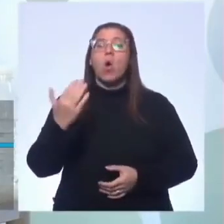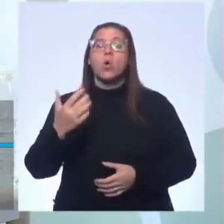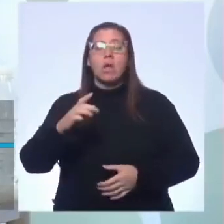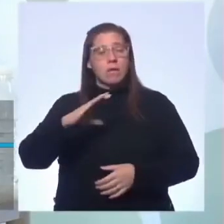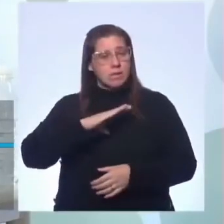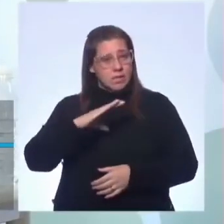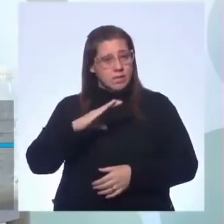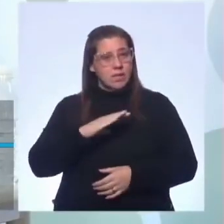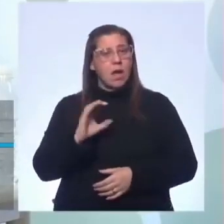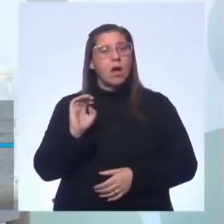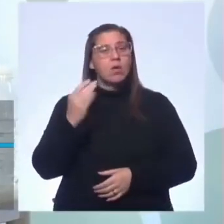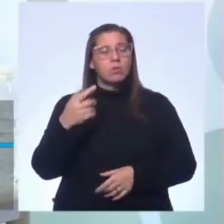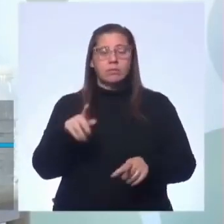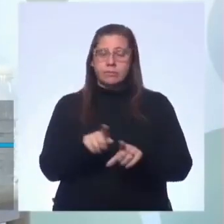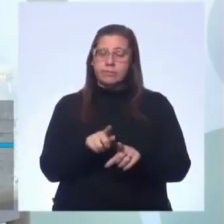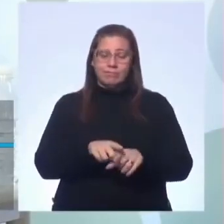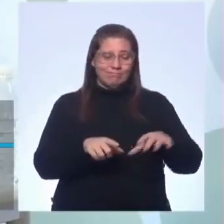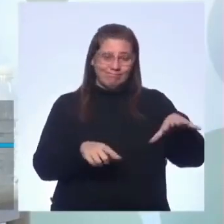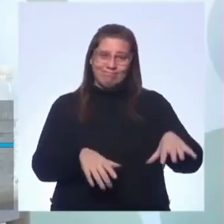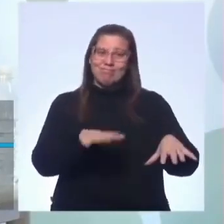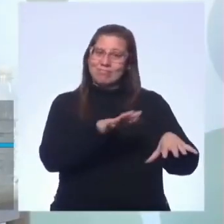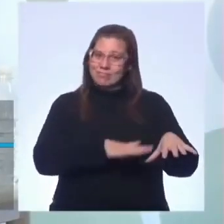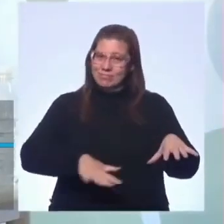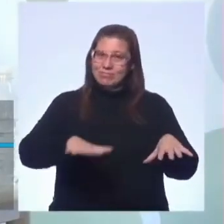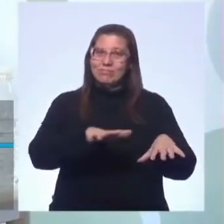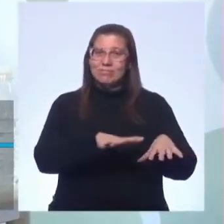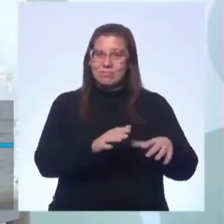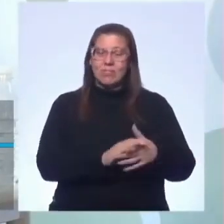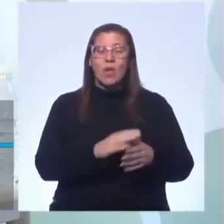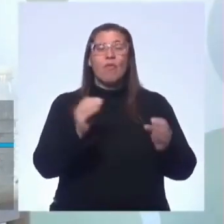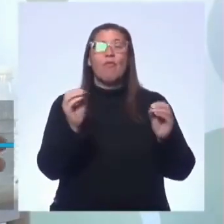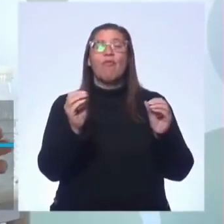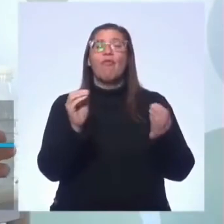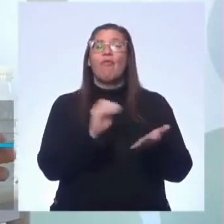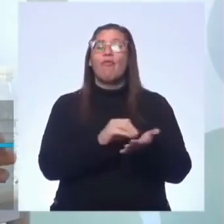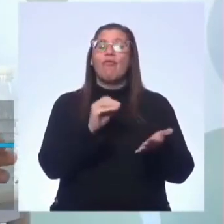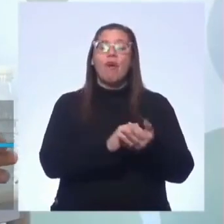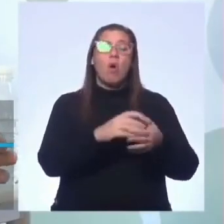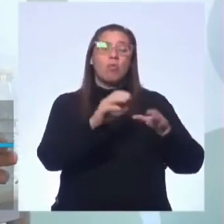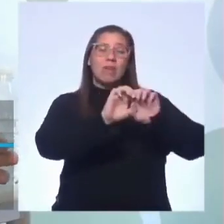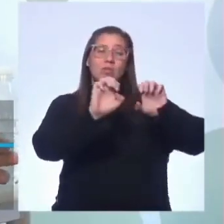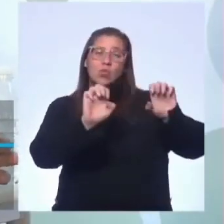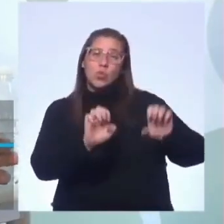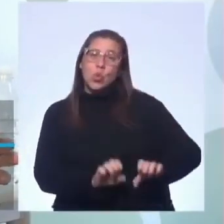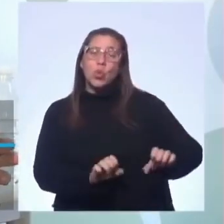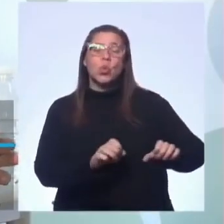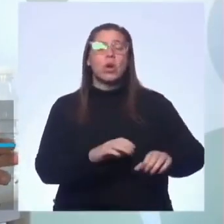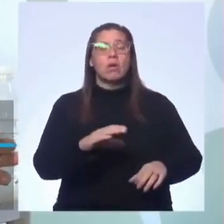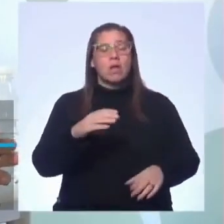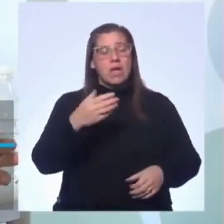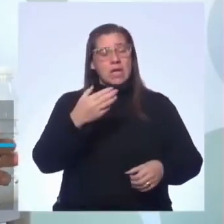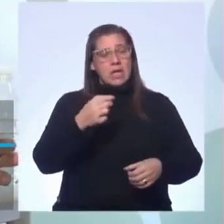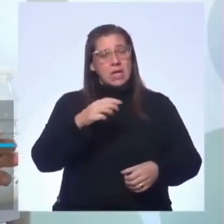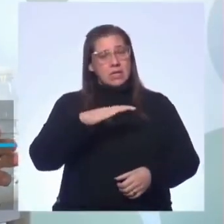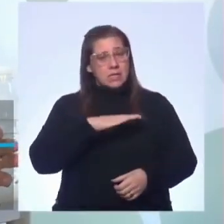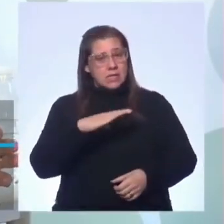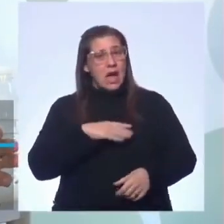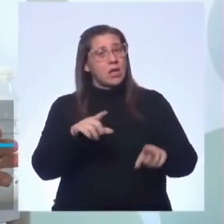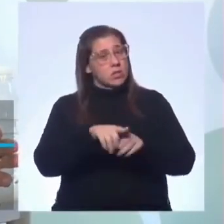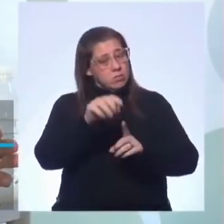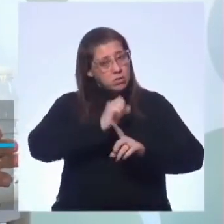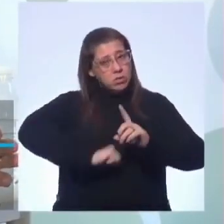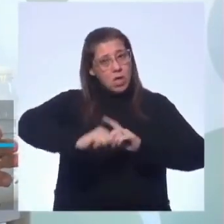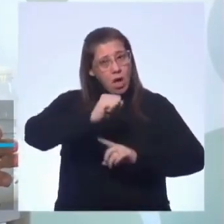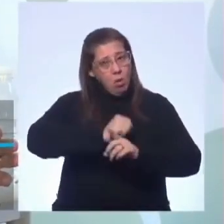vão acontecer nesses locais. Então, essa falta de infraestrutura, tanto na questão das cidades como na questão